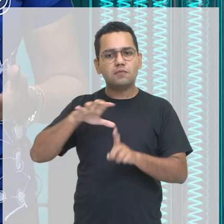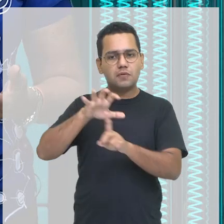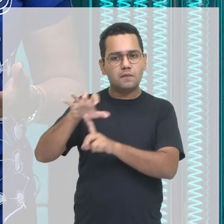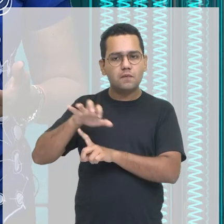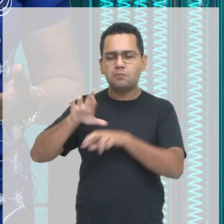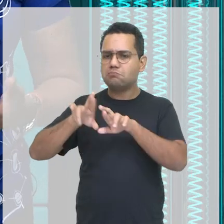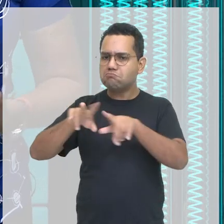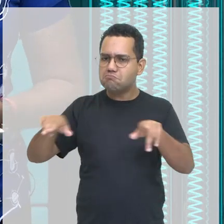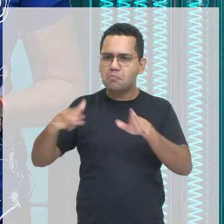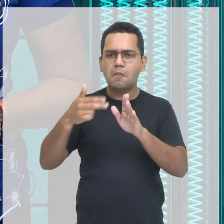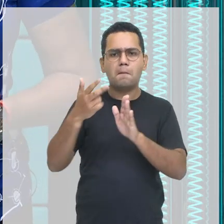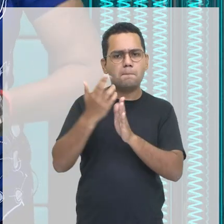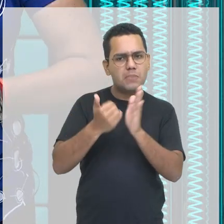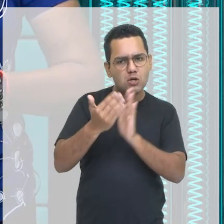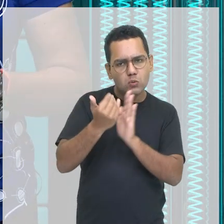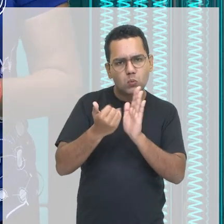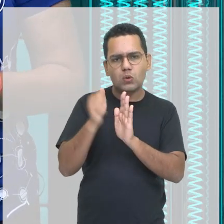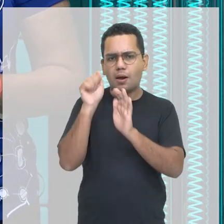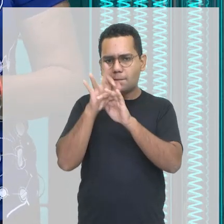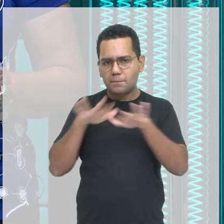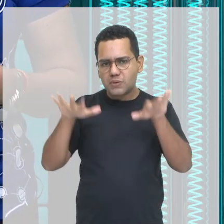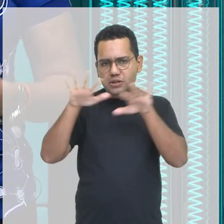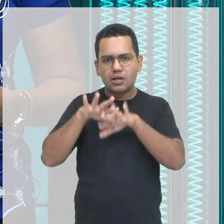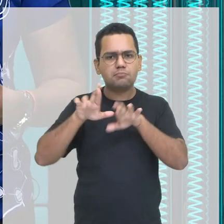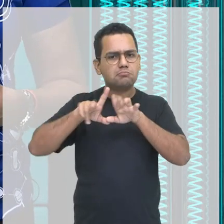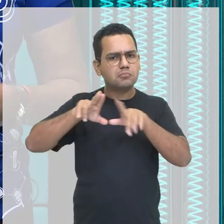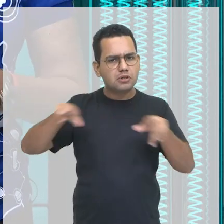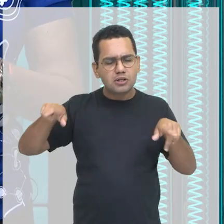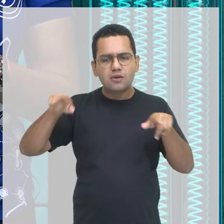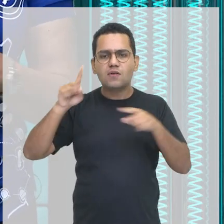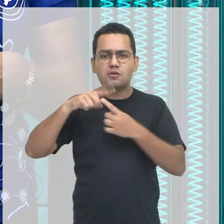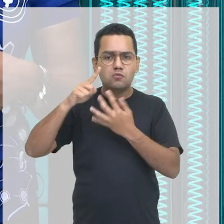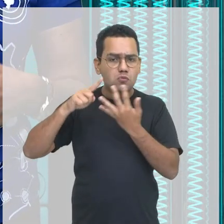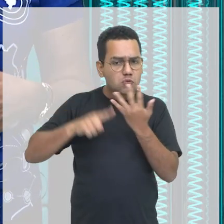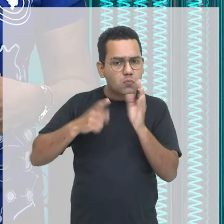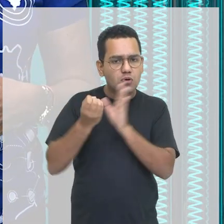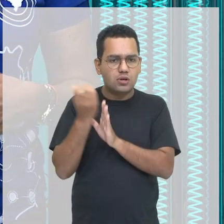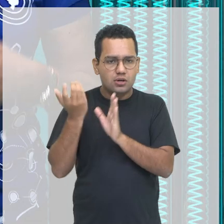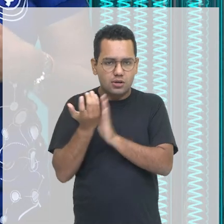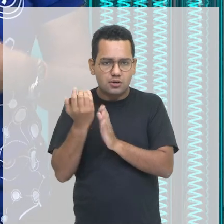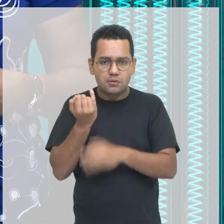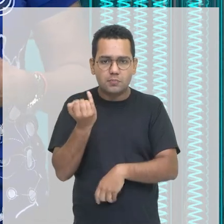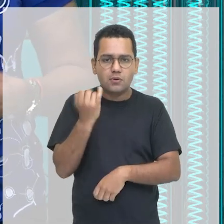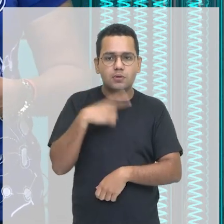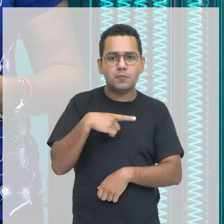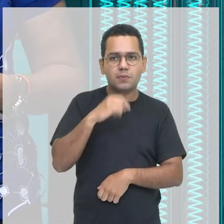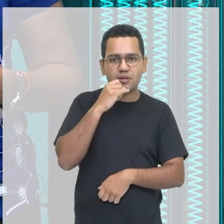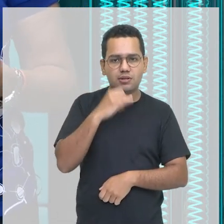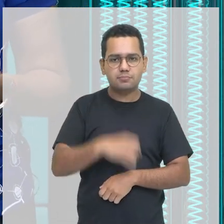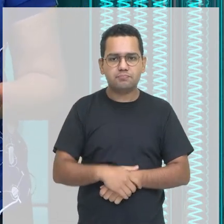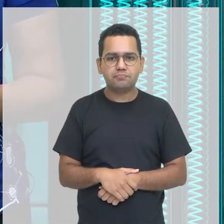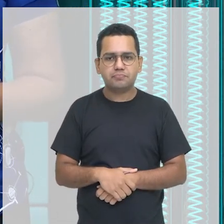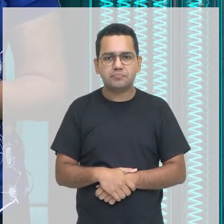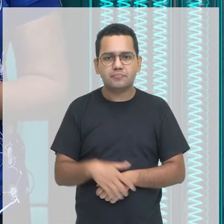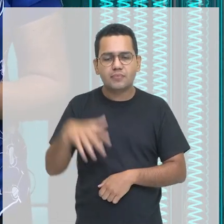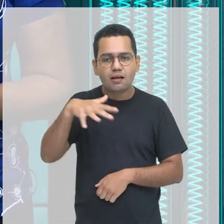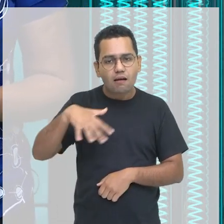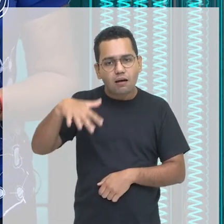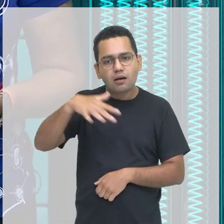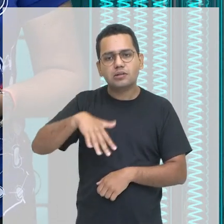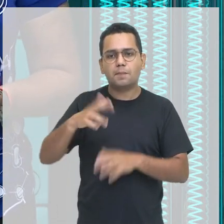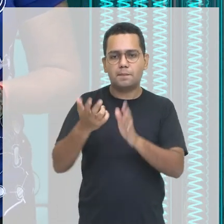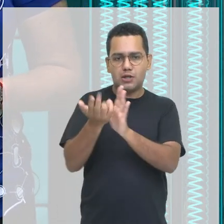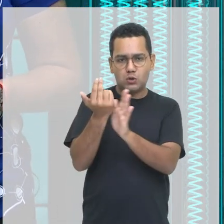artísticos importantes, por exemplo, pintura de campo de cores, expressionismo abstrato e minimalismo, ele